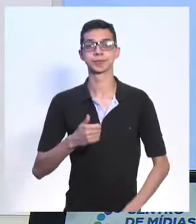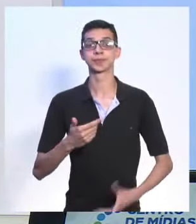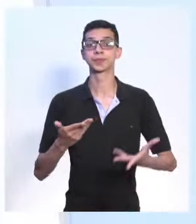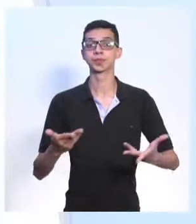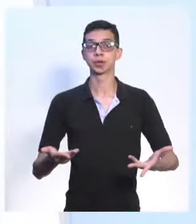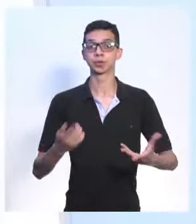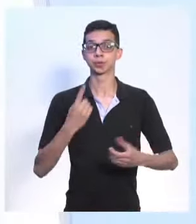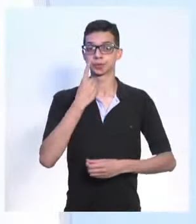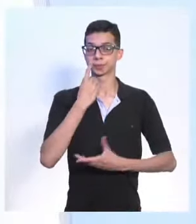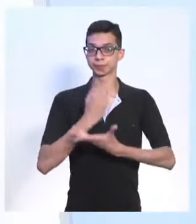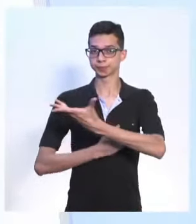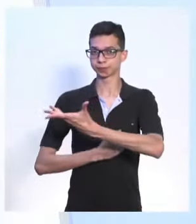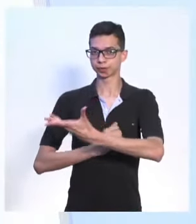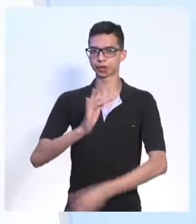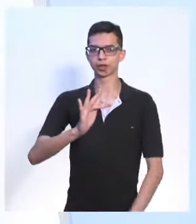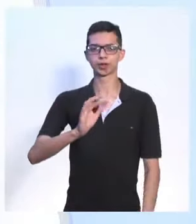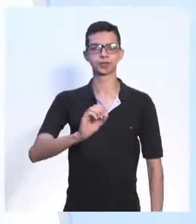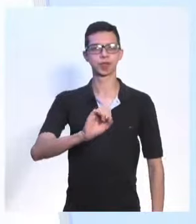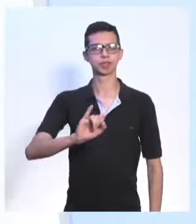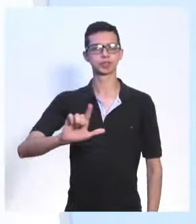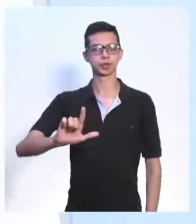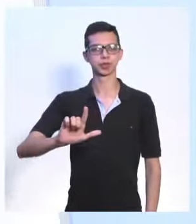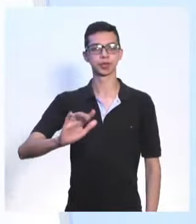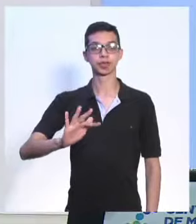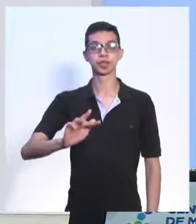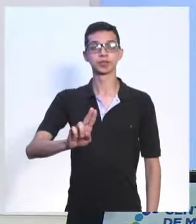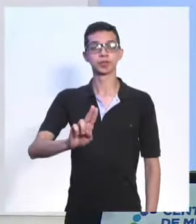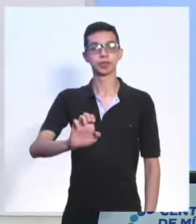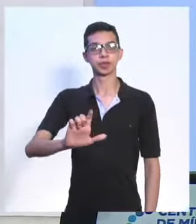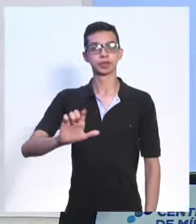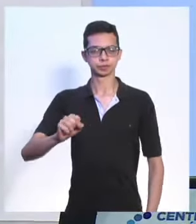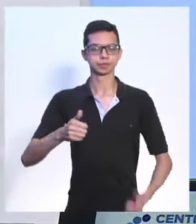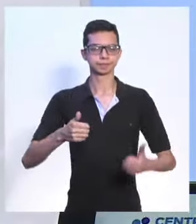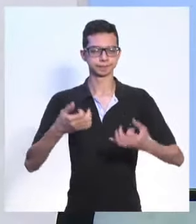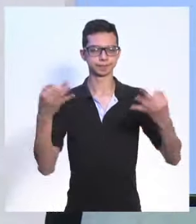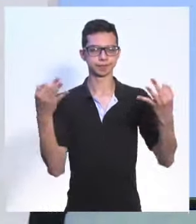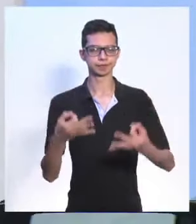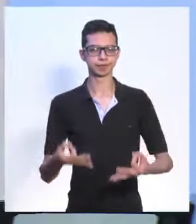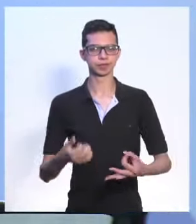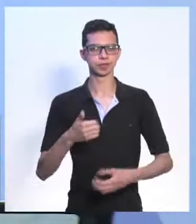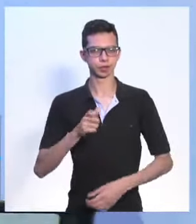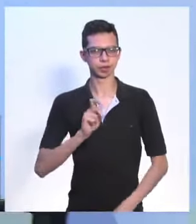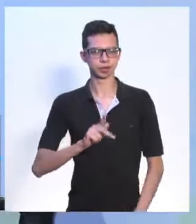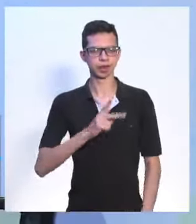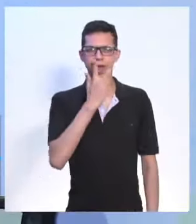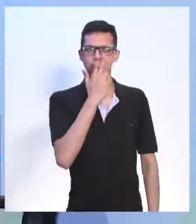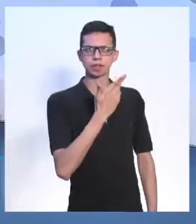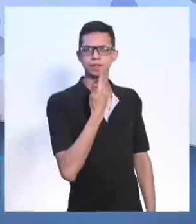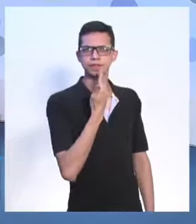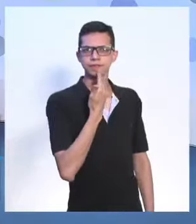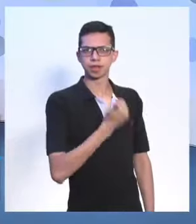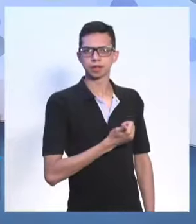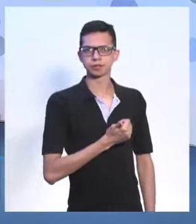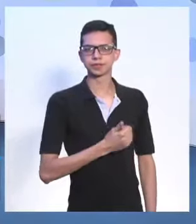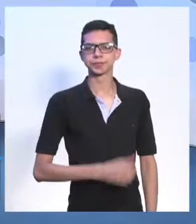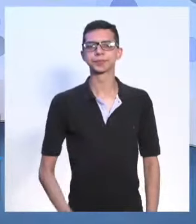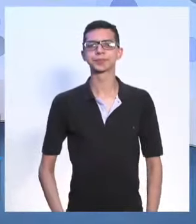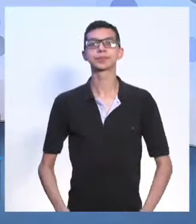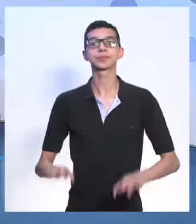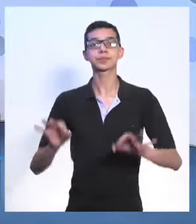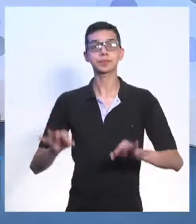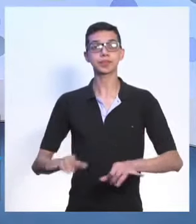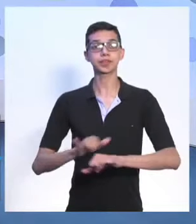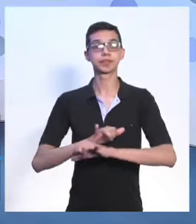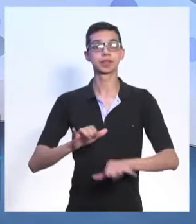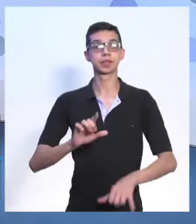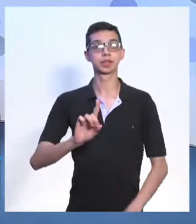fuels. Perfeito. Boa participação. Legal? Tranquilo? Acho que ficou fácil, né, Ed? Isso. A gente ia enfatizar, né, João, que esse doesn't é mais